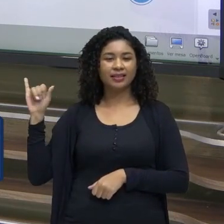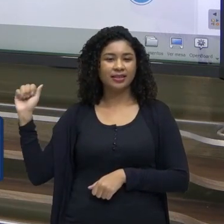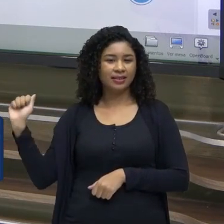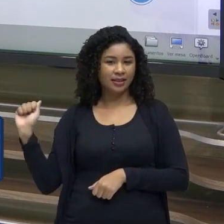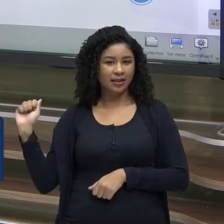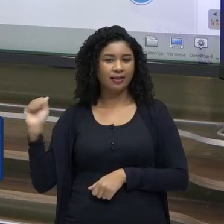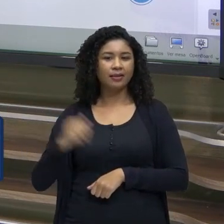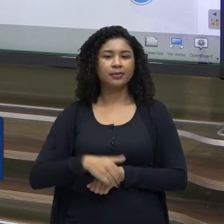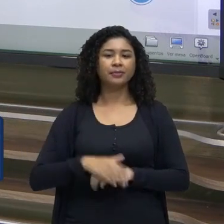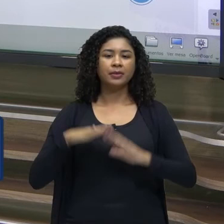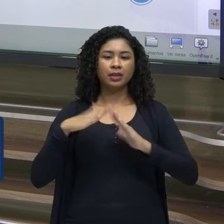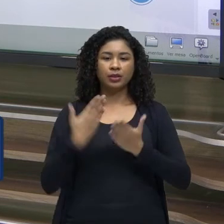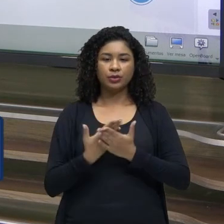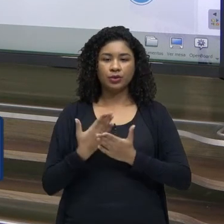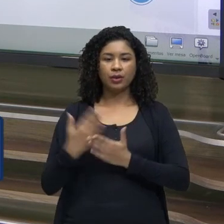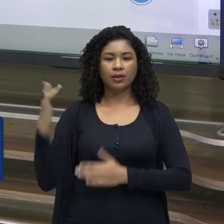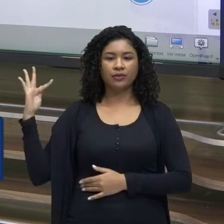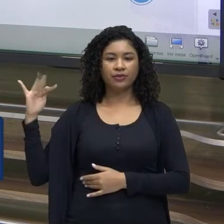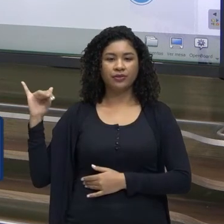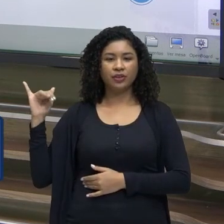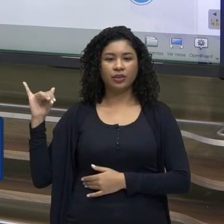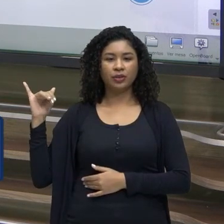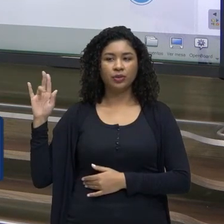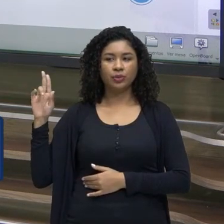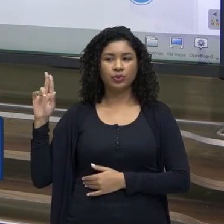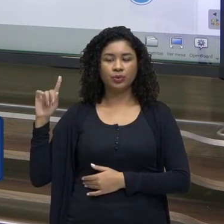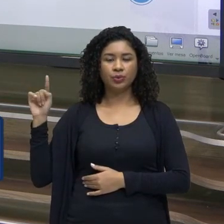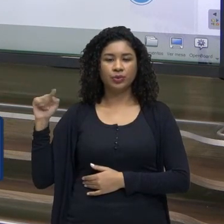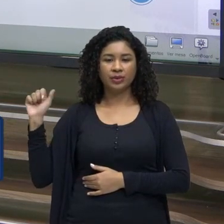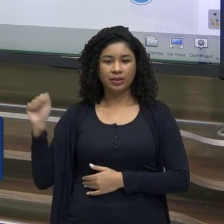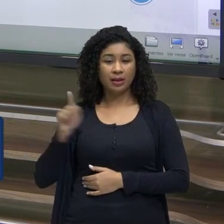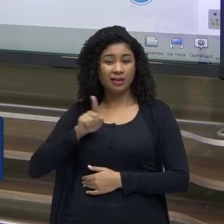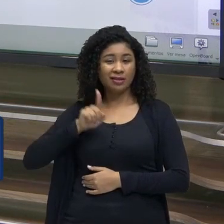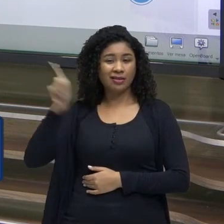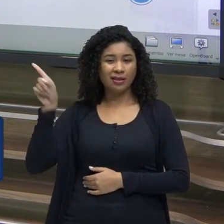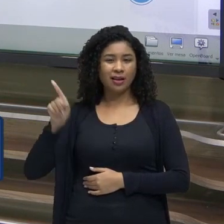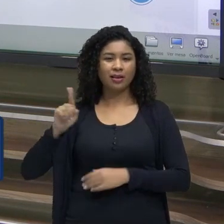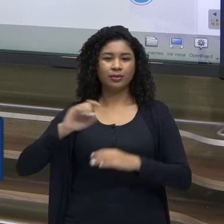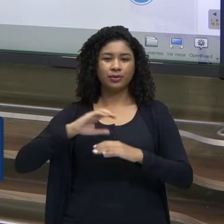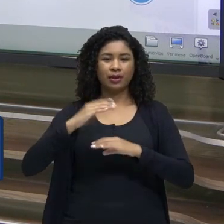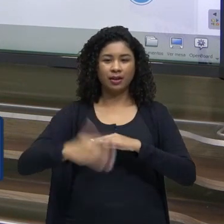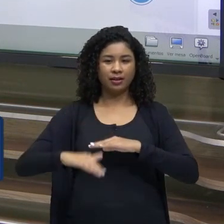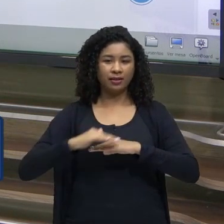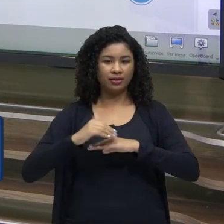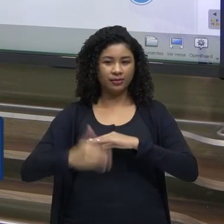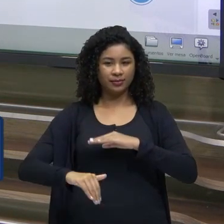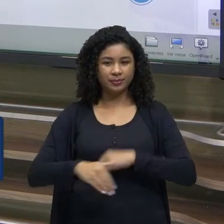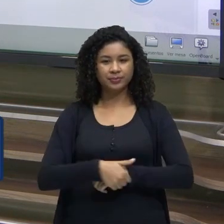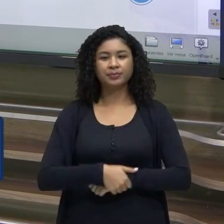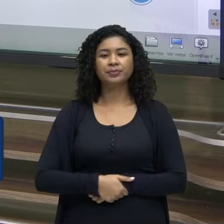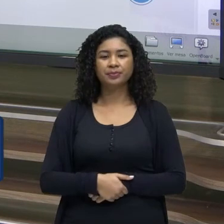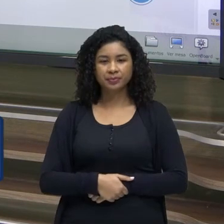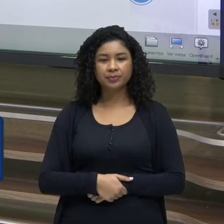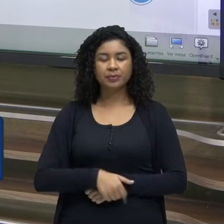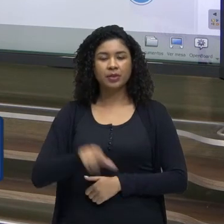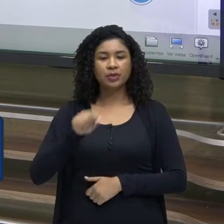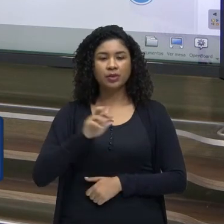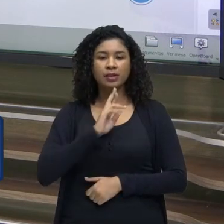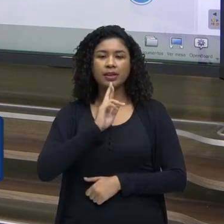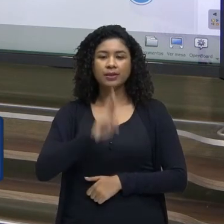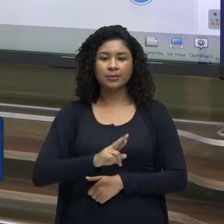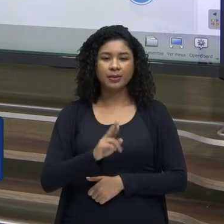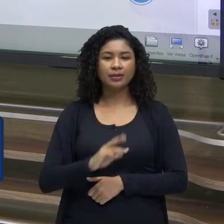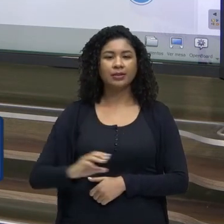da Escola Estadual Coronel Fiuza, novamente aqui conosco. Obrigada, Késia. E colocou que a questão número 4, a alternativa correta